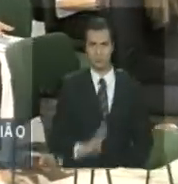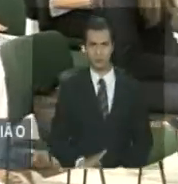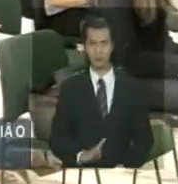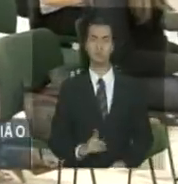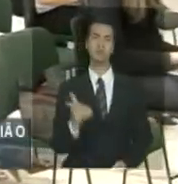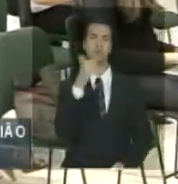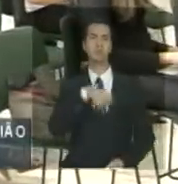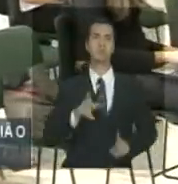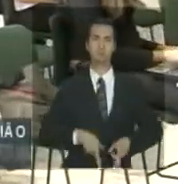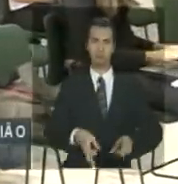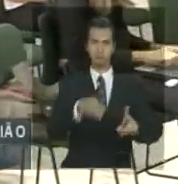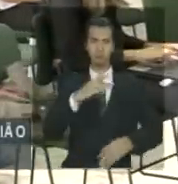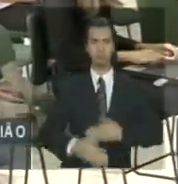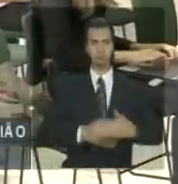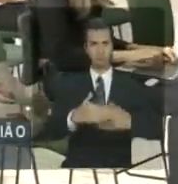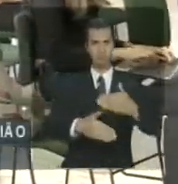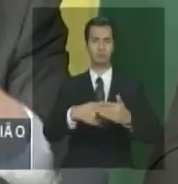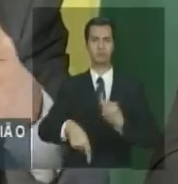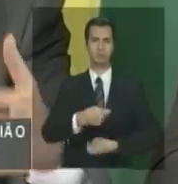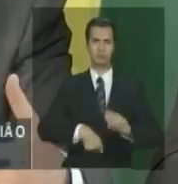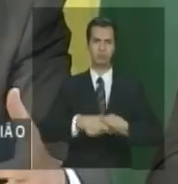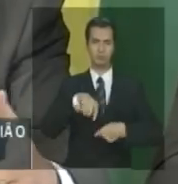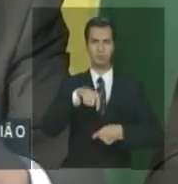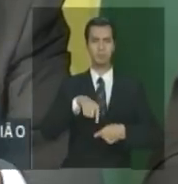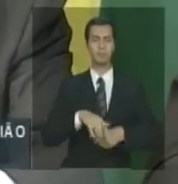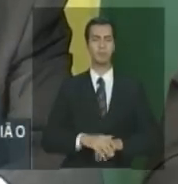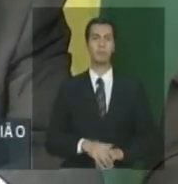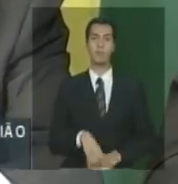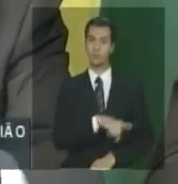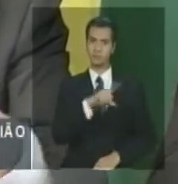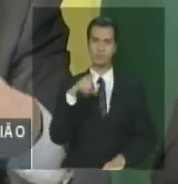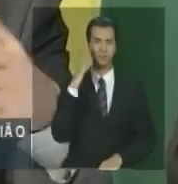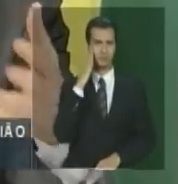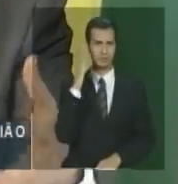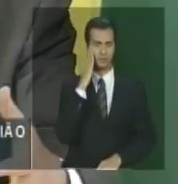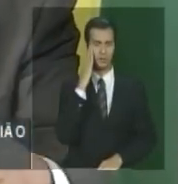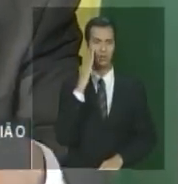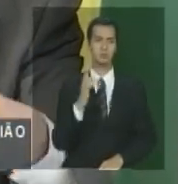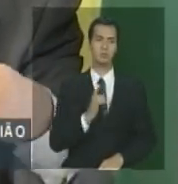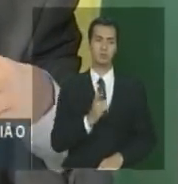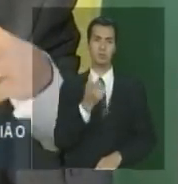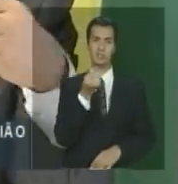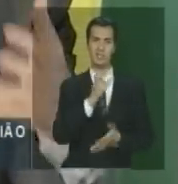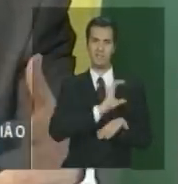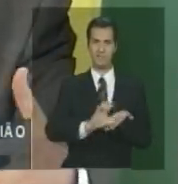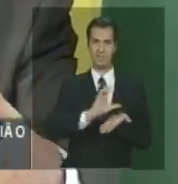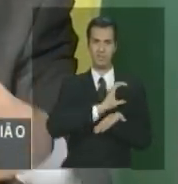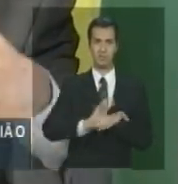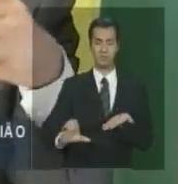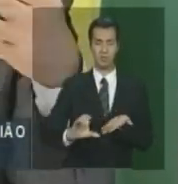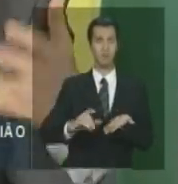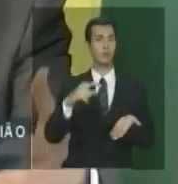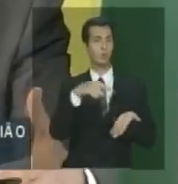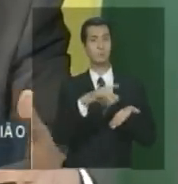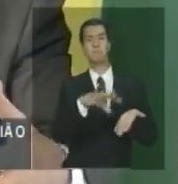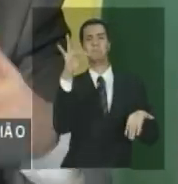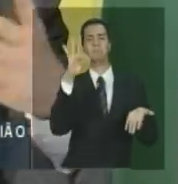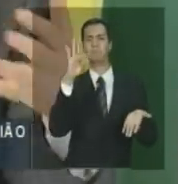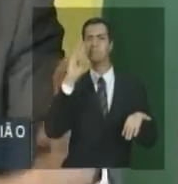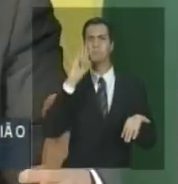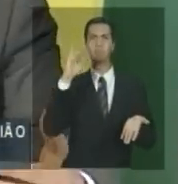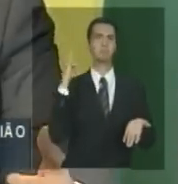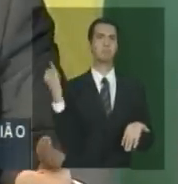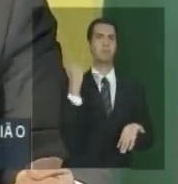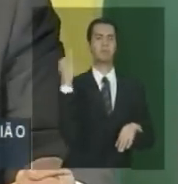viabilizar esse crescimento maior. Vocês sabem que o governo elegeu o investimento como uma das molas do